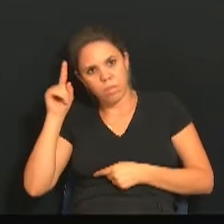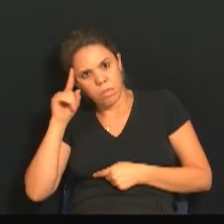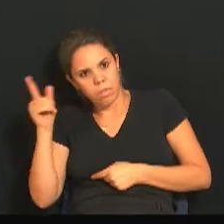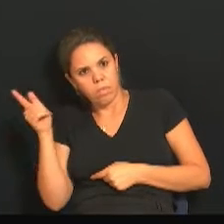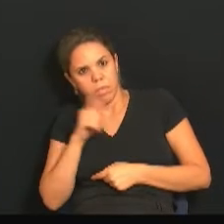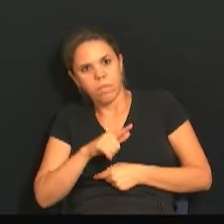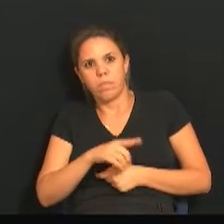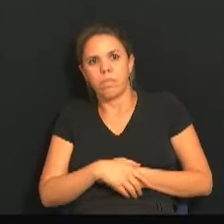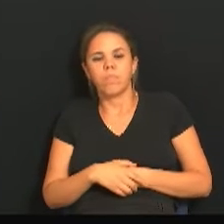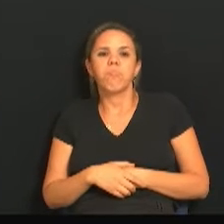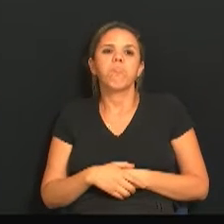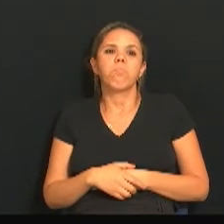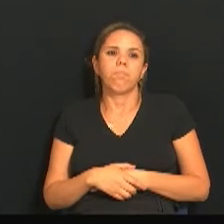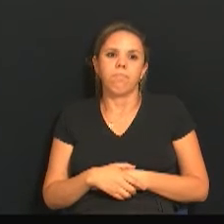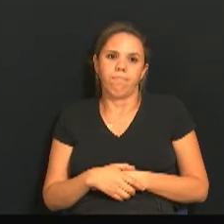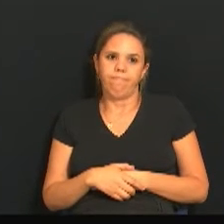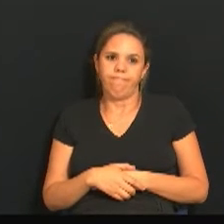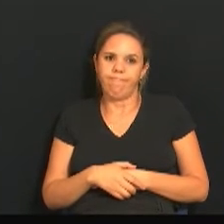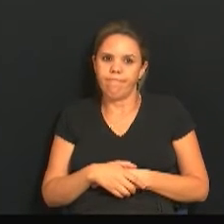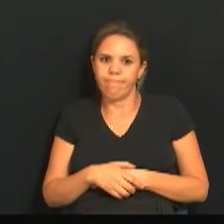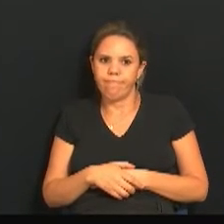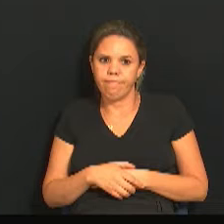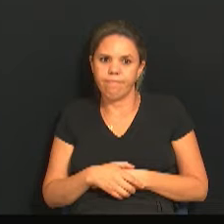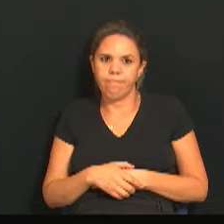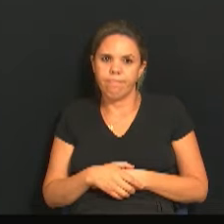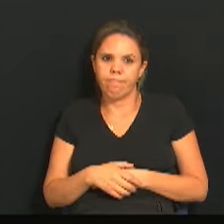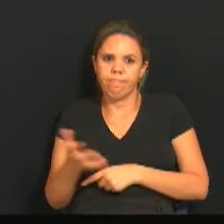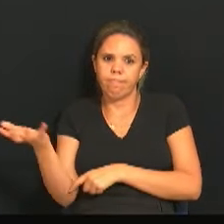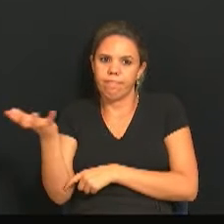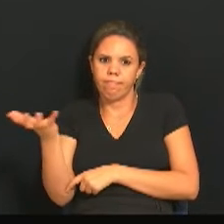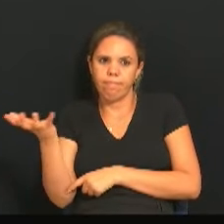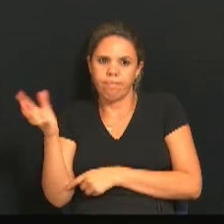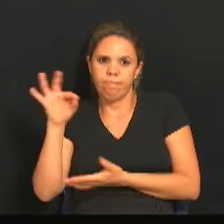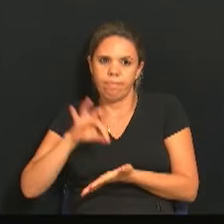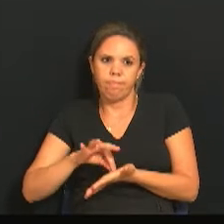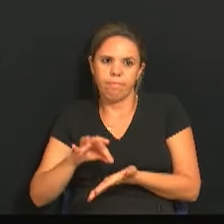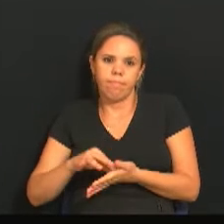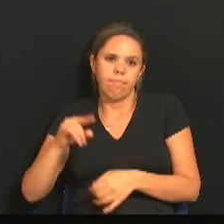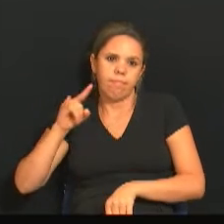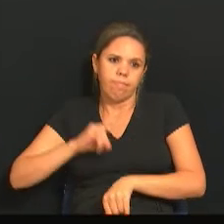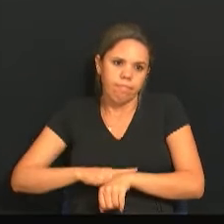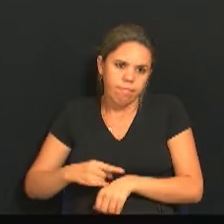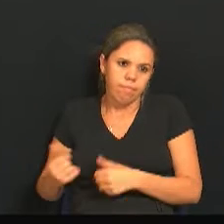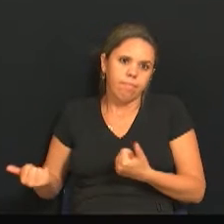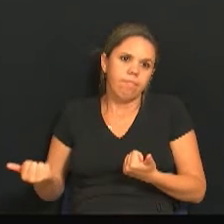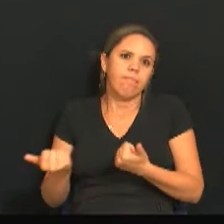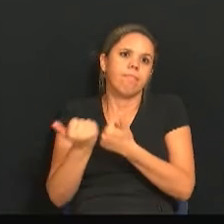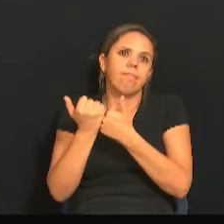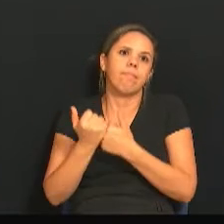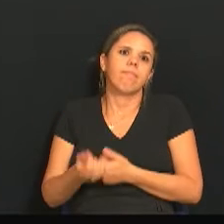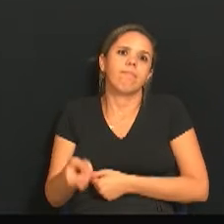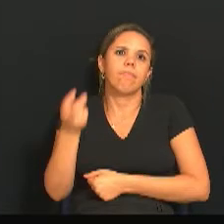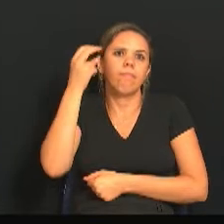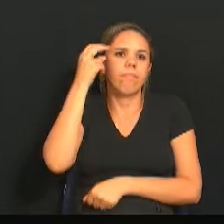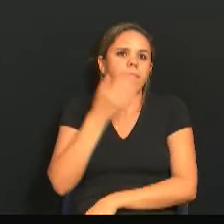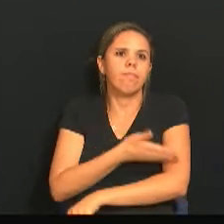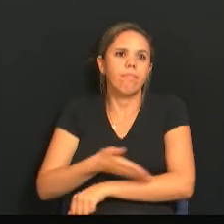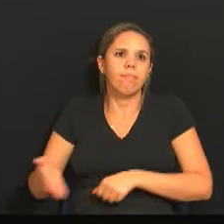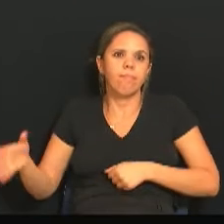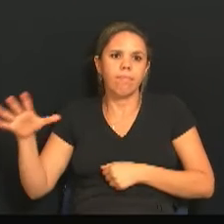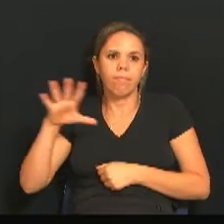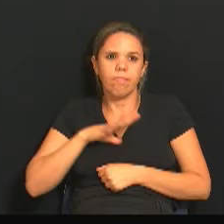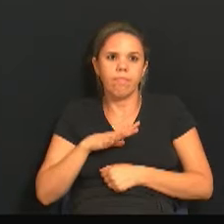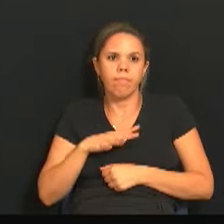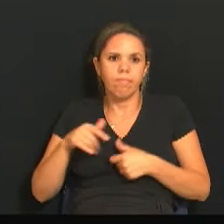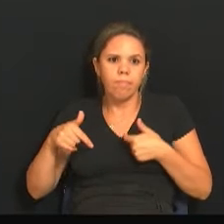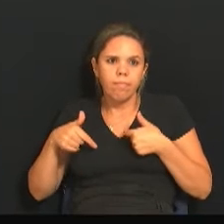conseguir migalhas, algumas pequenas coisas, né? Um banheiro improvisado em cima do palco cultural, né? Numa cidade